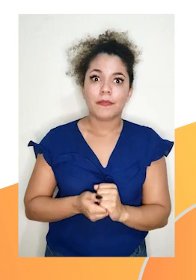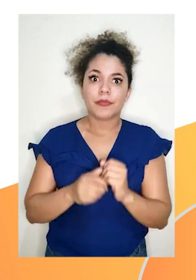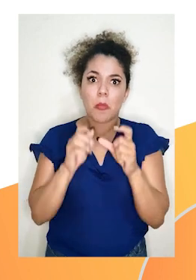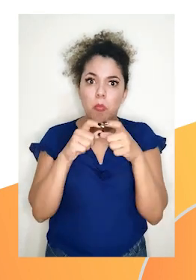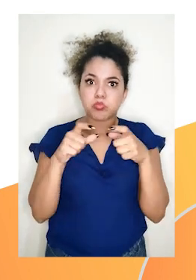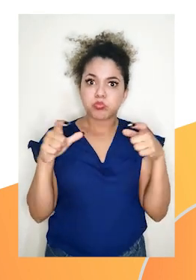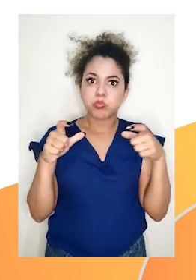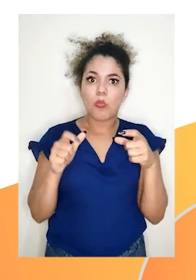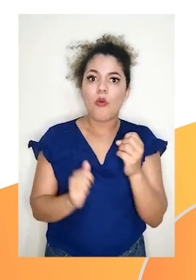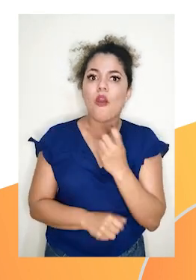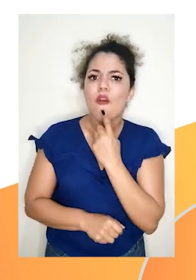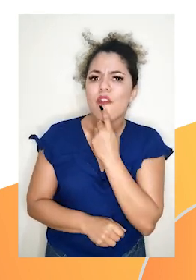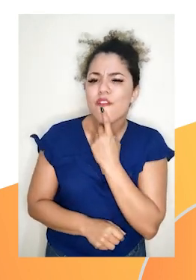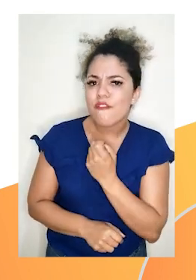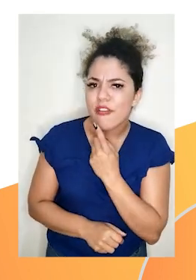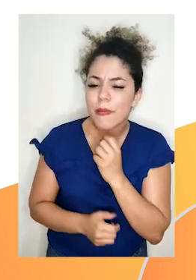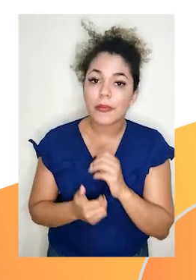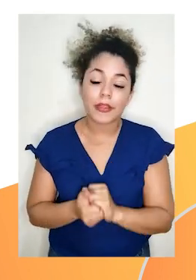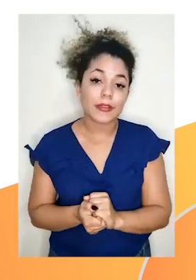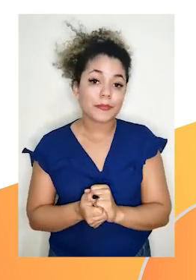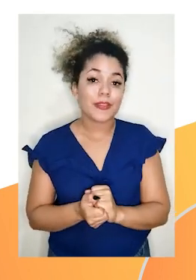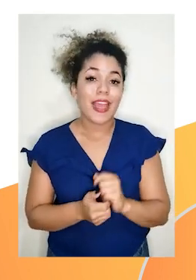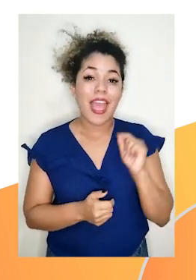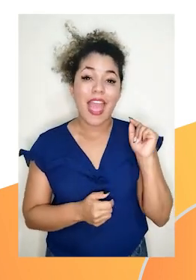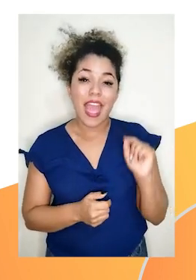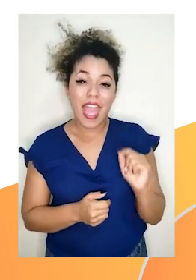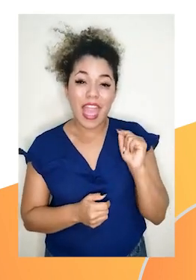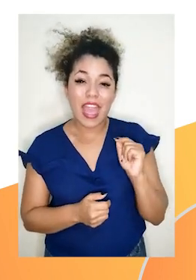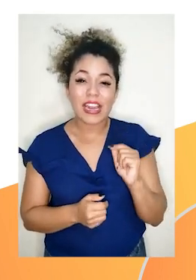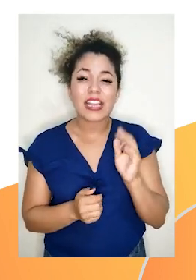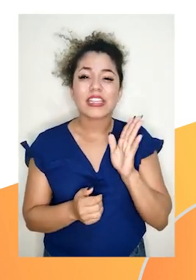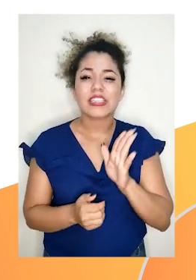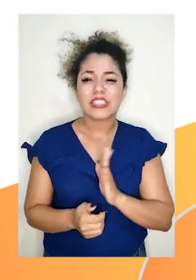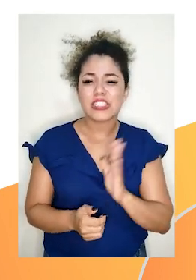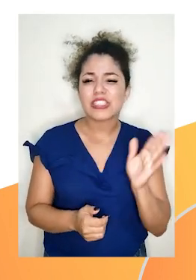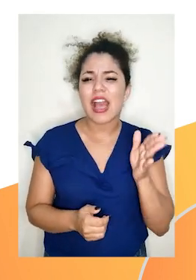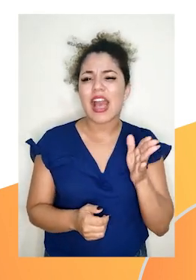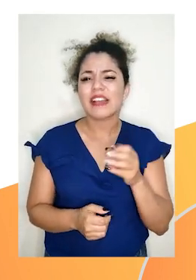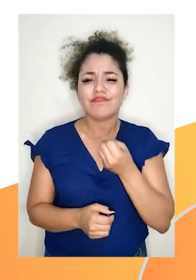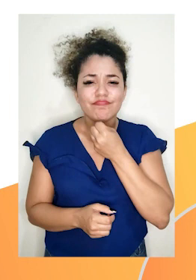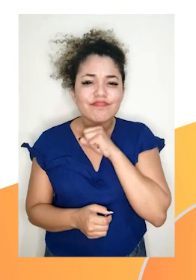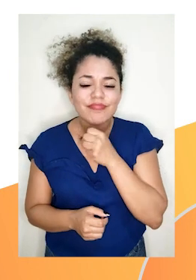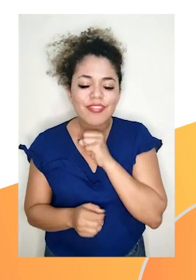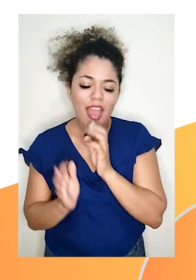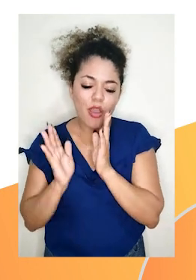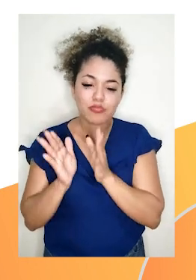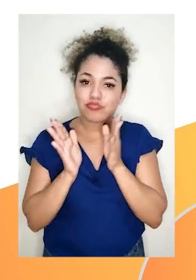Gigantes vermelhas. As gigantes vermelhas são estrelas que já estão em estado avançado do seu ciclo.